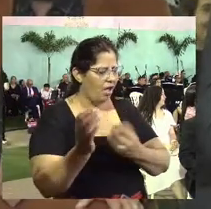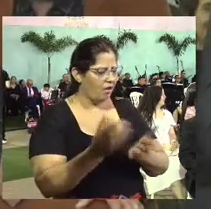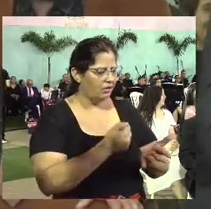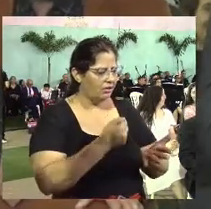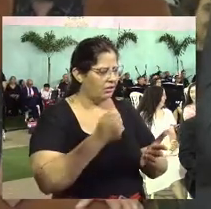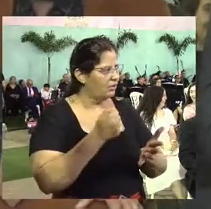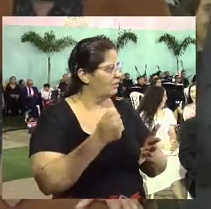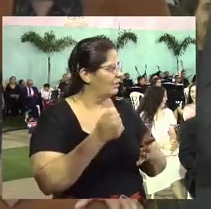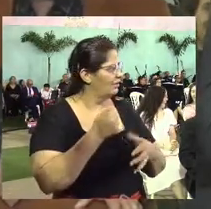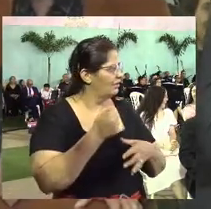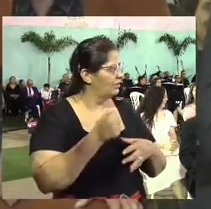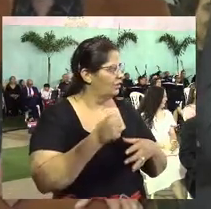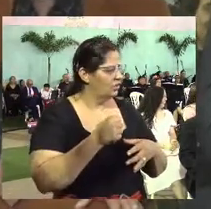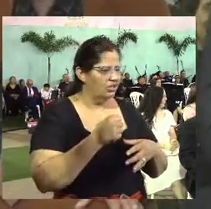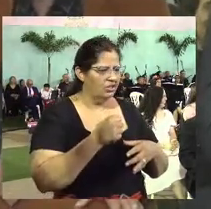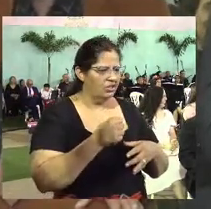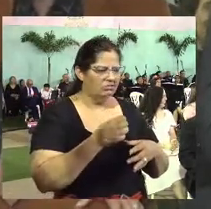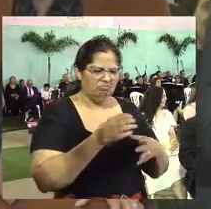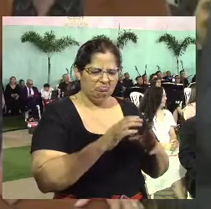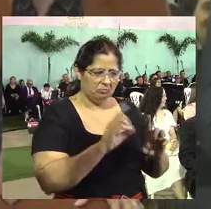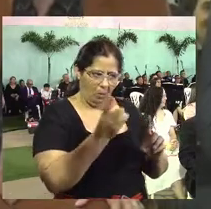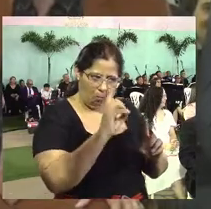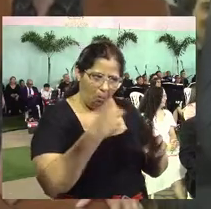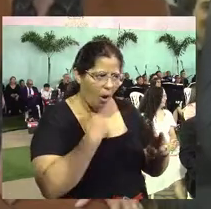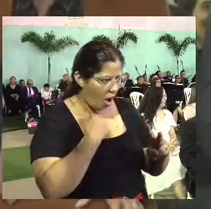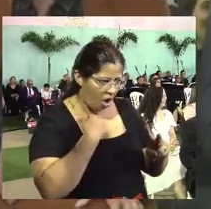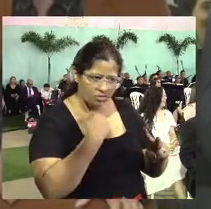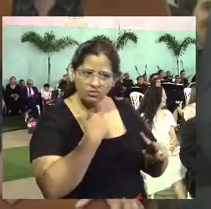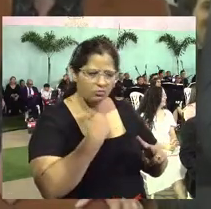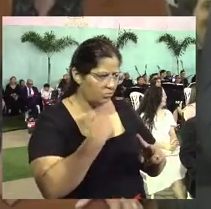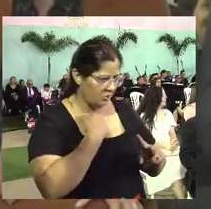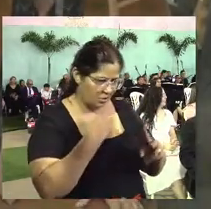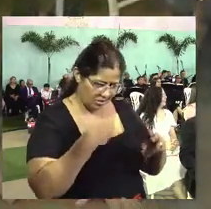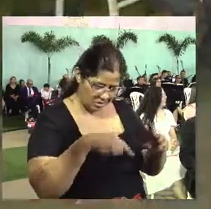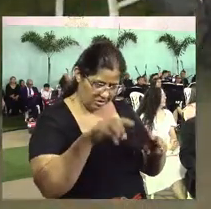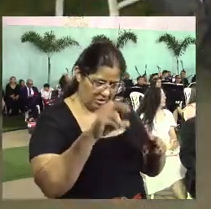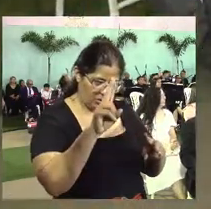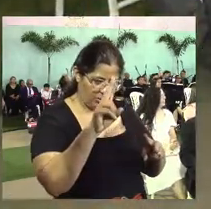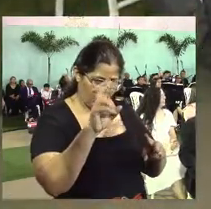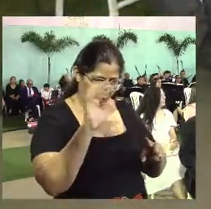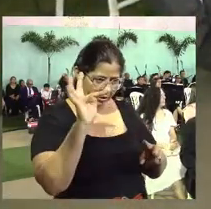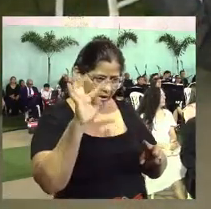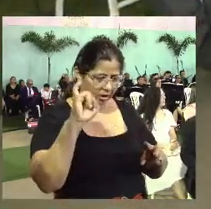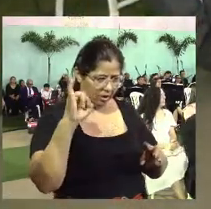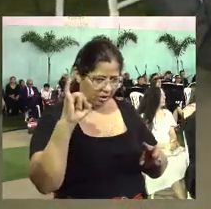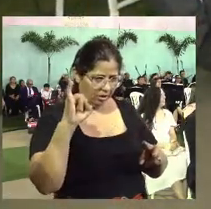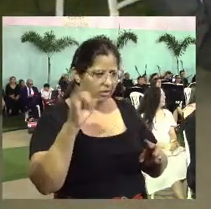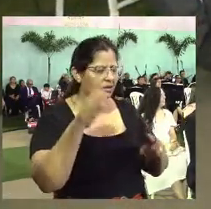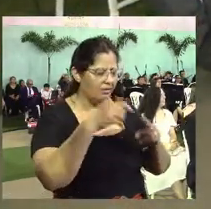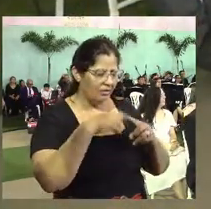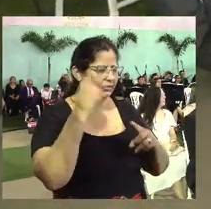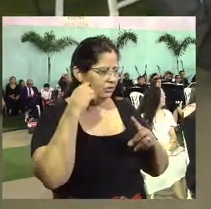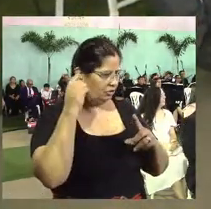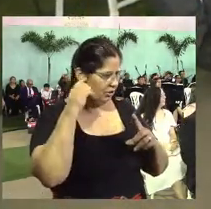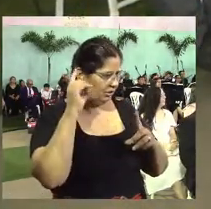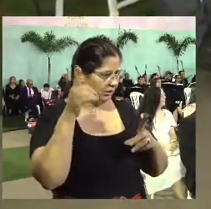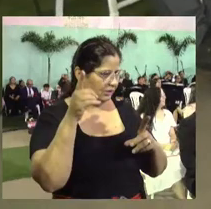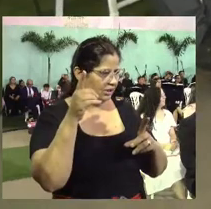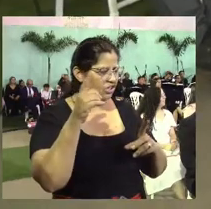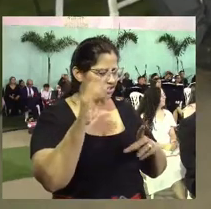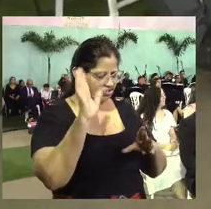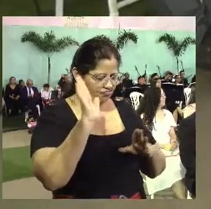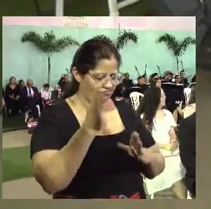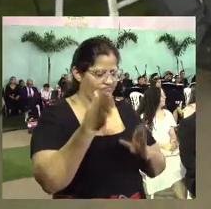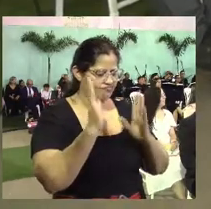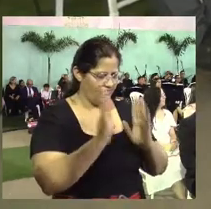Bazuca não me deixa entrar na UTI eu vou pregar daqui de fora vou para porta do hospital eu sei para onde fica todas